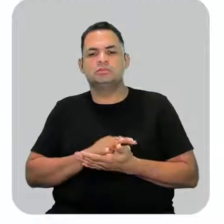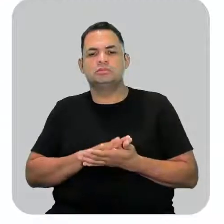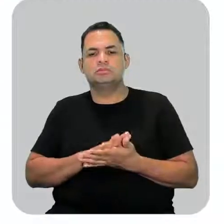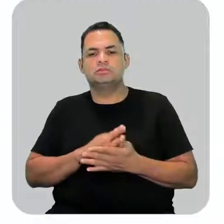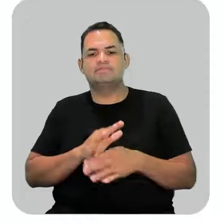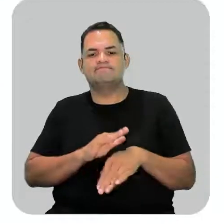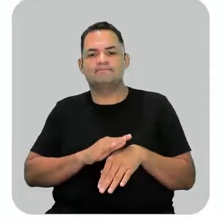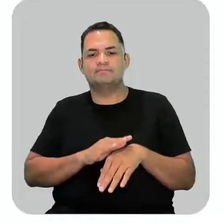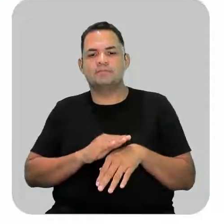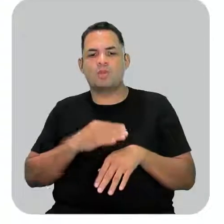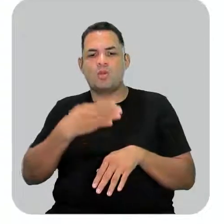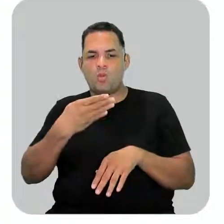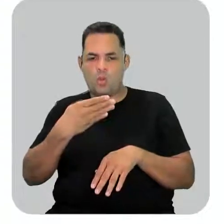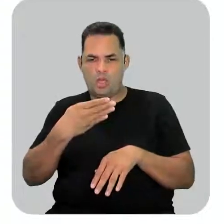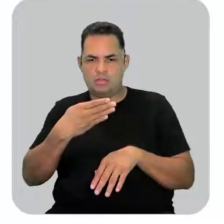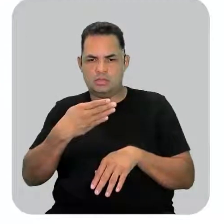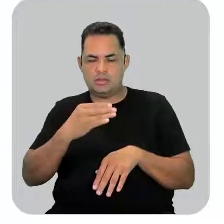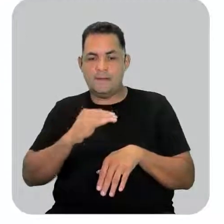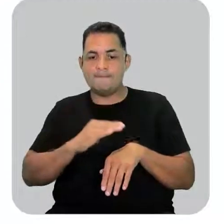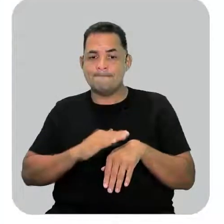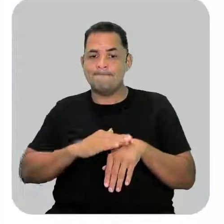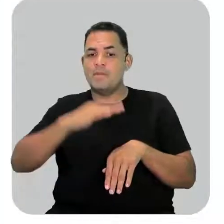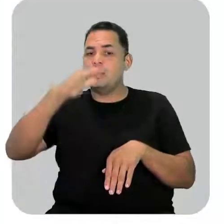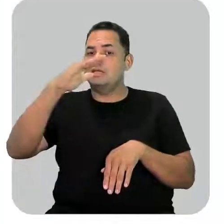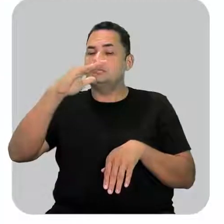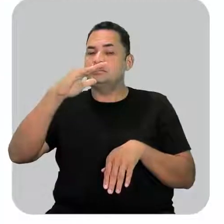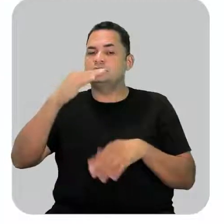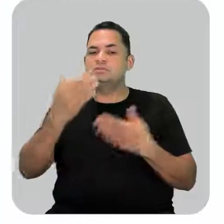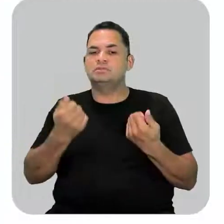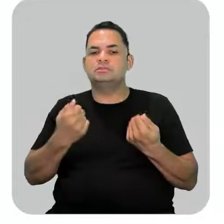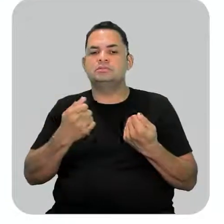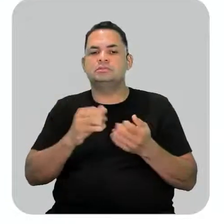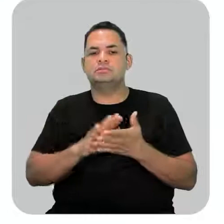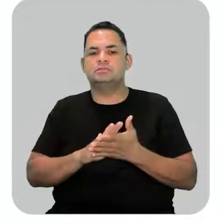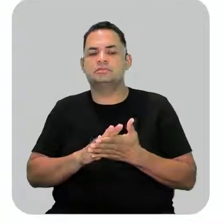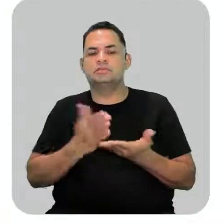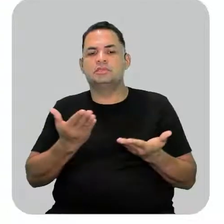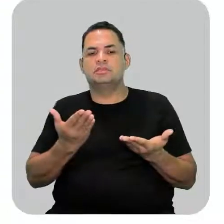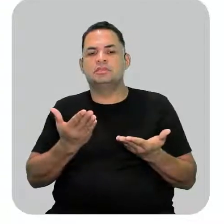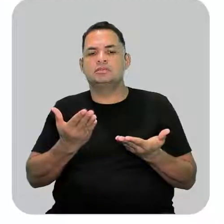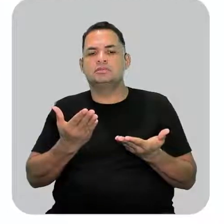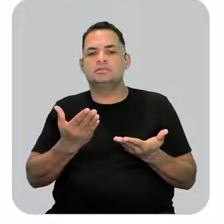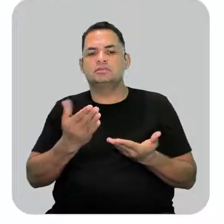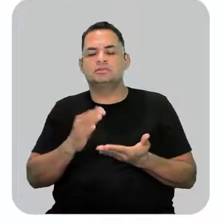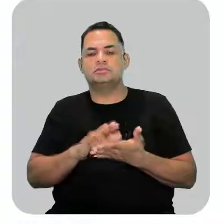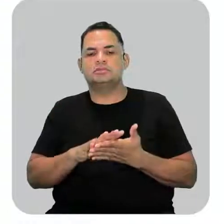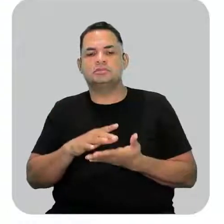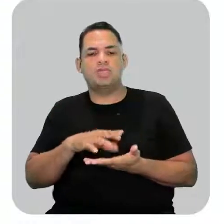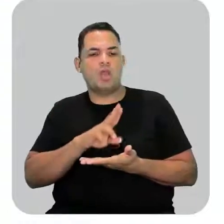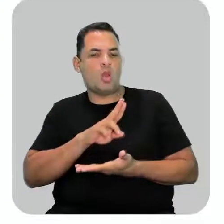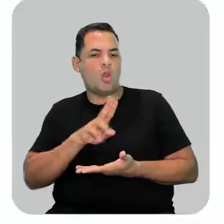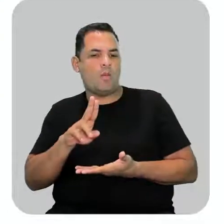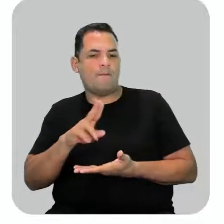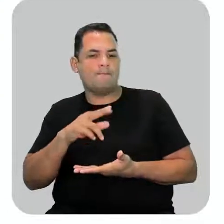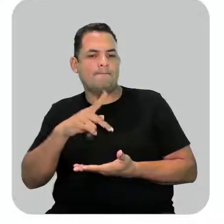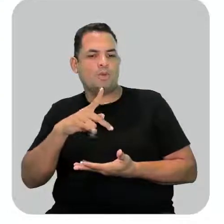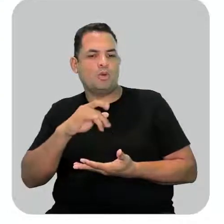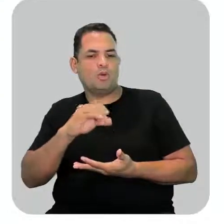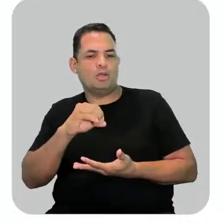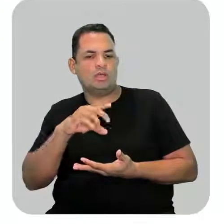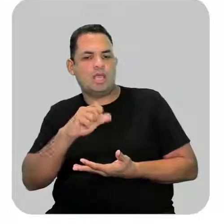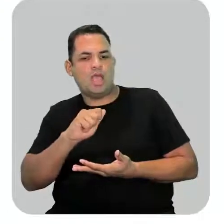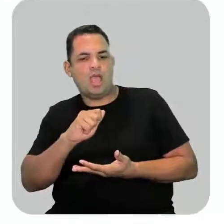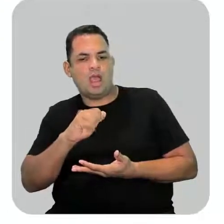tiverem 4 hidroxilas a mais, daí para frente, vão ser chamadas de poliol